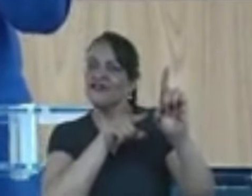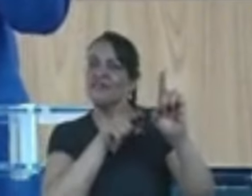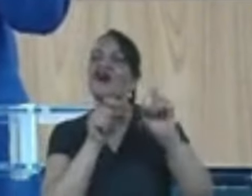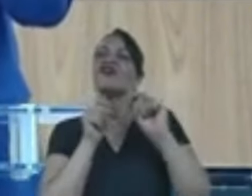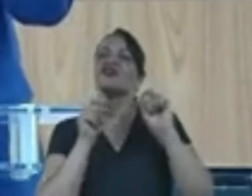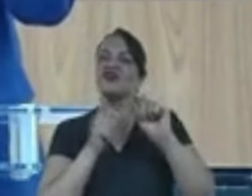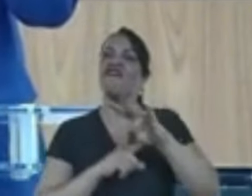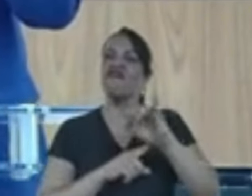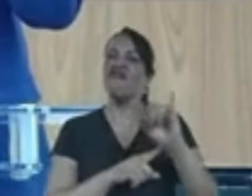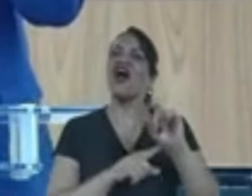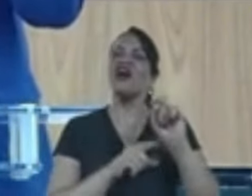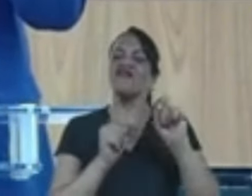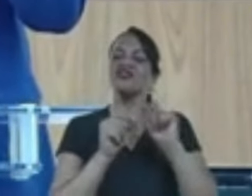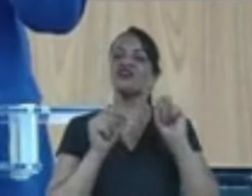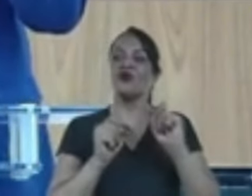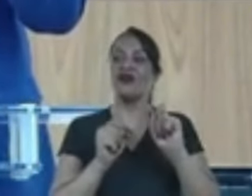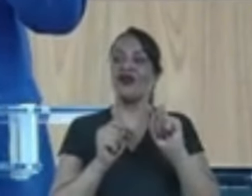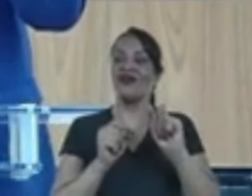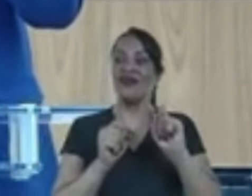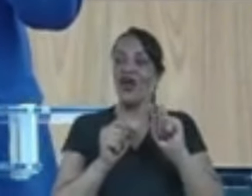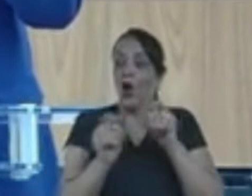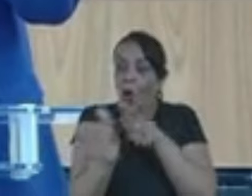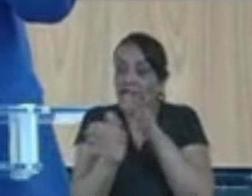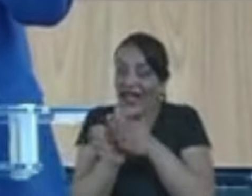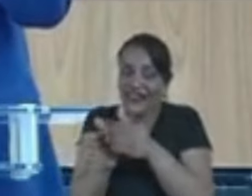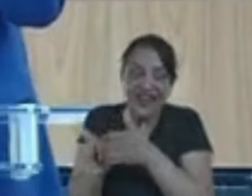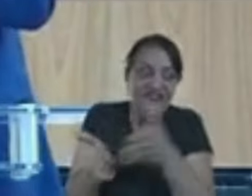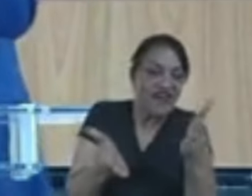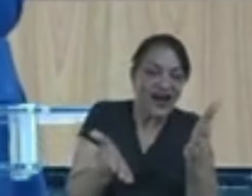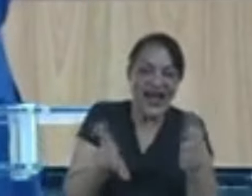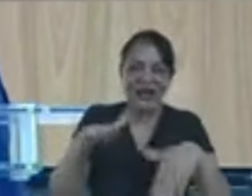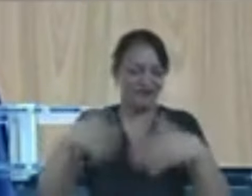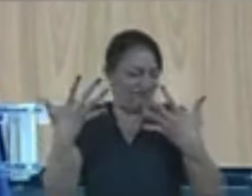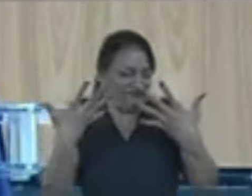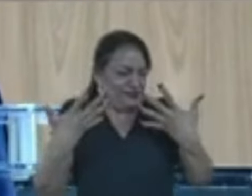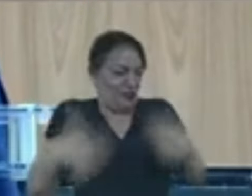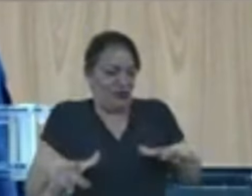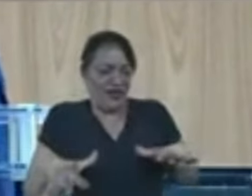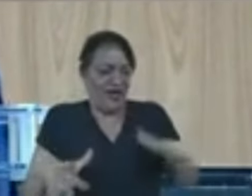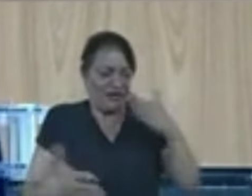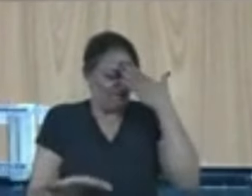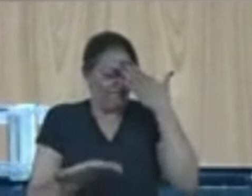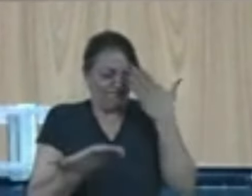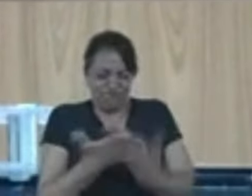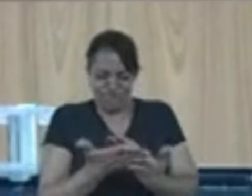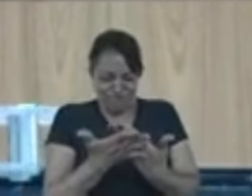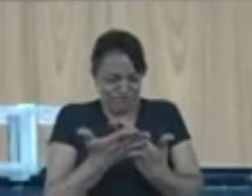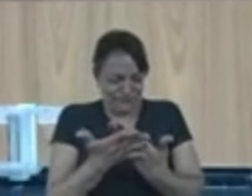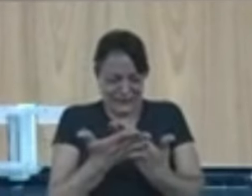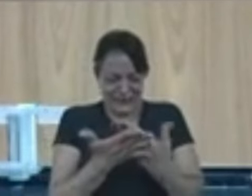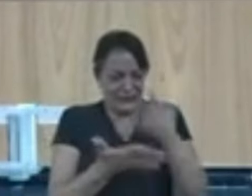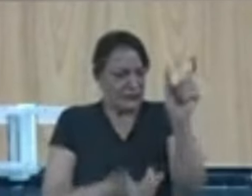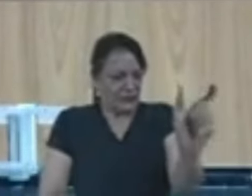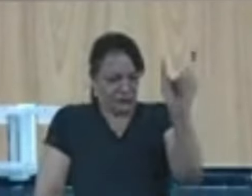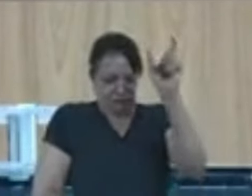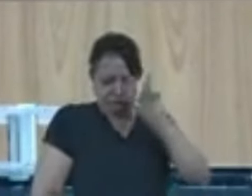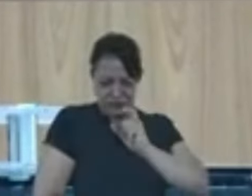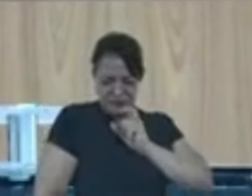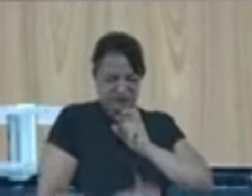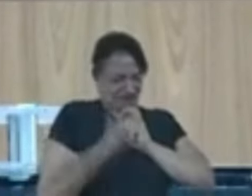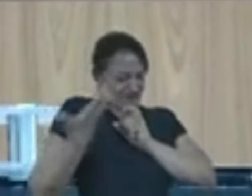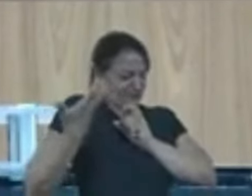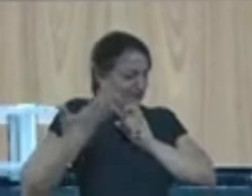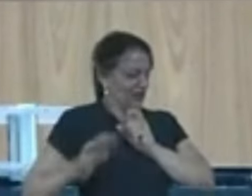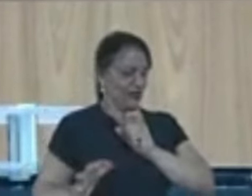porque ali é o teu sucesso, e muitas vezes nós não queremos ir, porque não acreditamos na palavra dada por Deus,